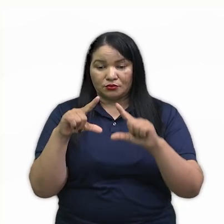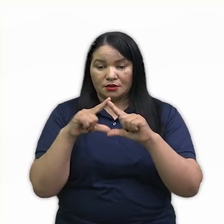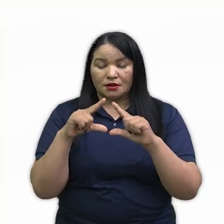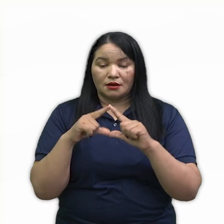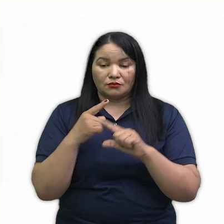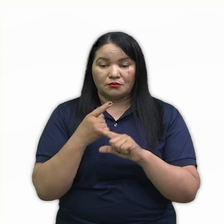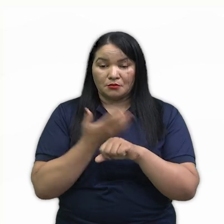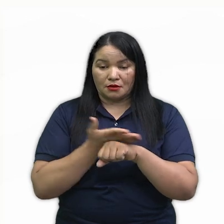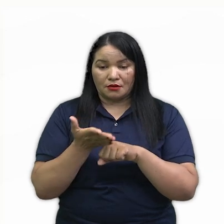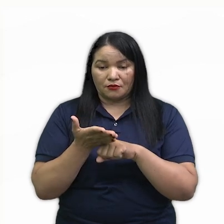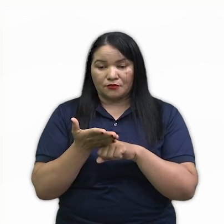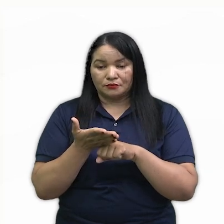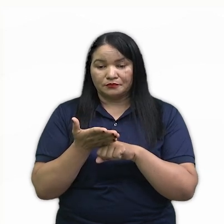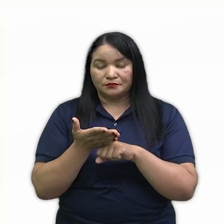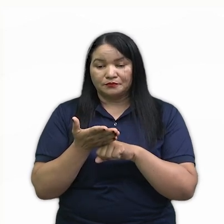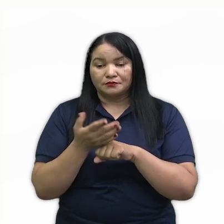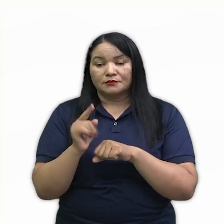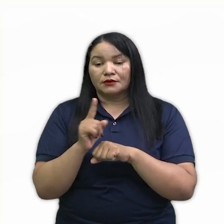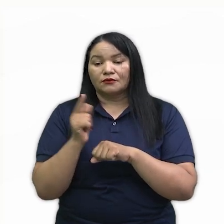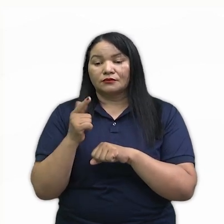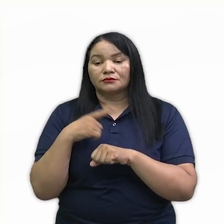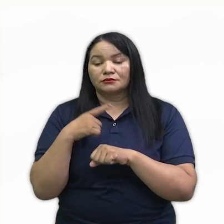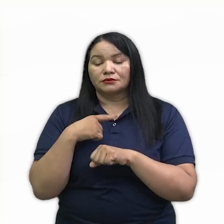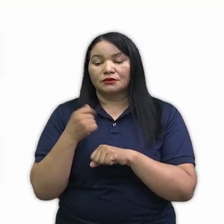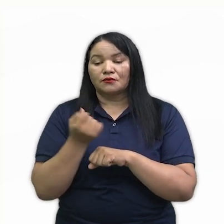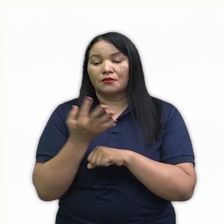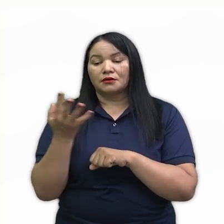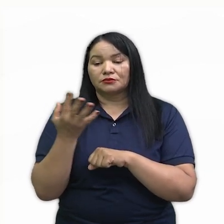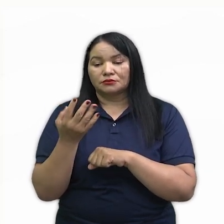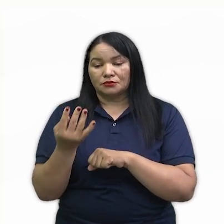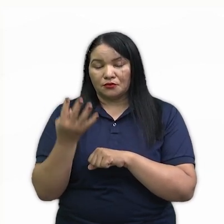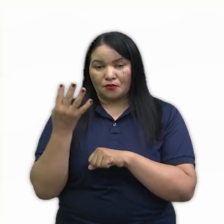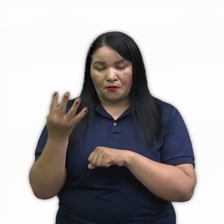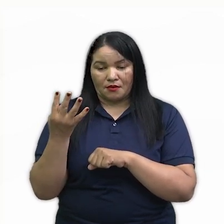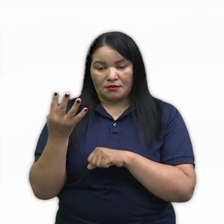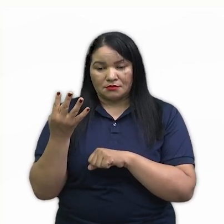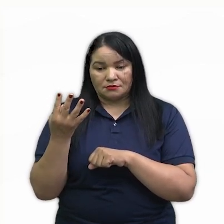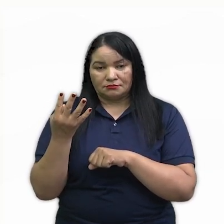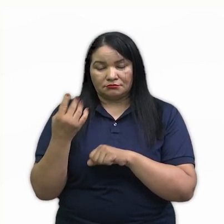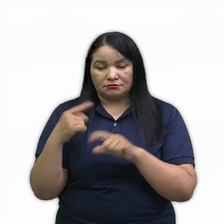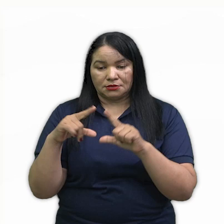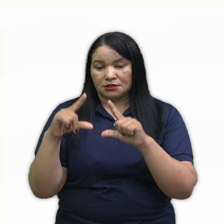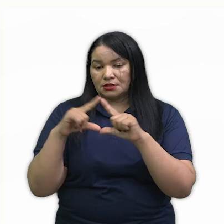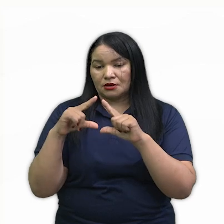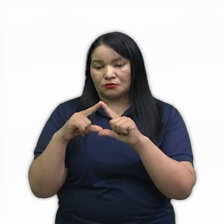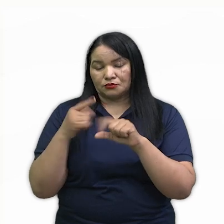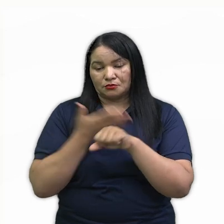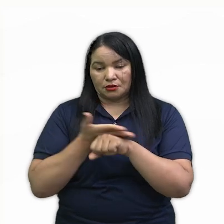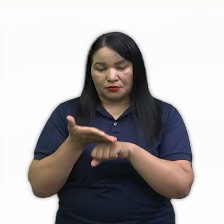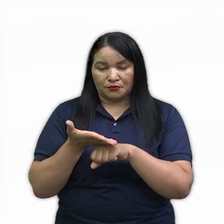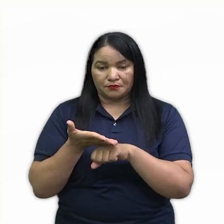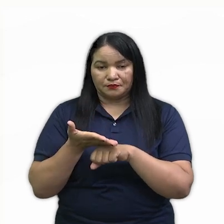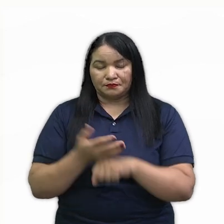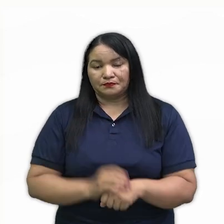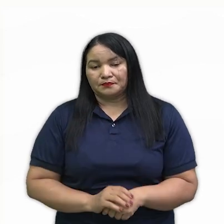Aqui eu tenho um. Aqui eu vou ter 1, 2, 3, 4. 4 triângulos brancos,